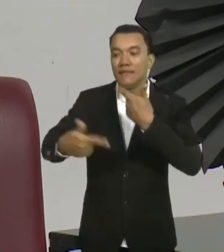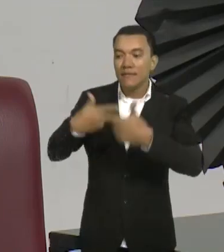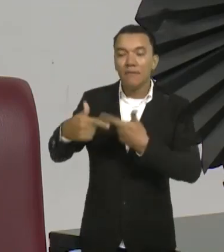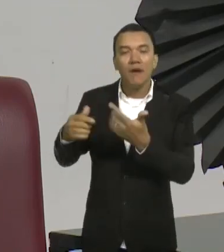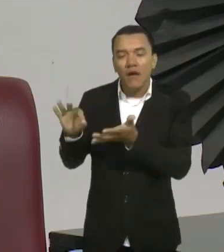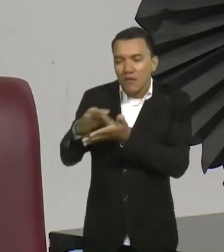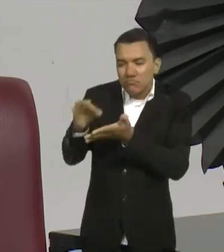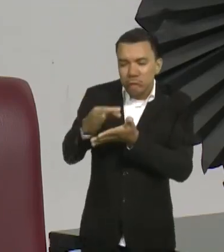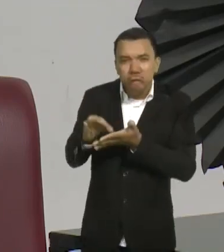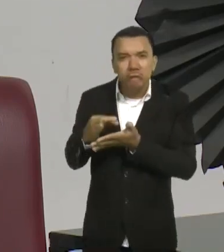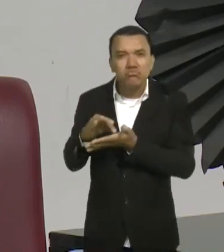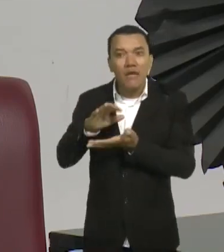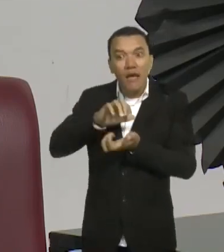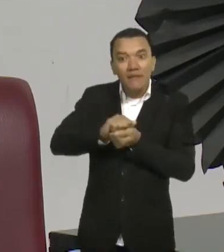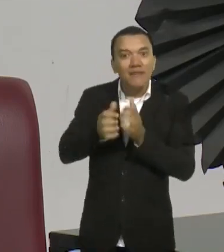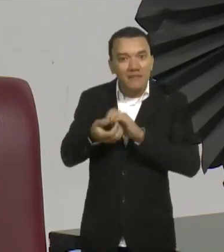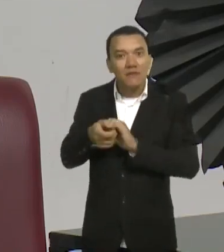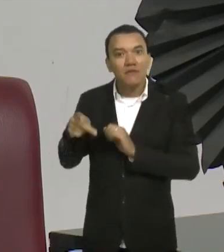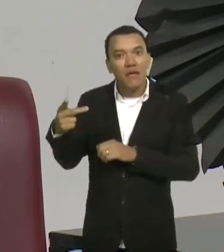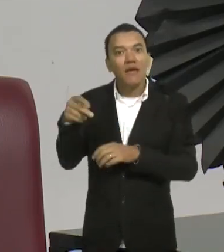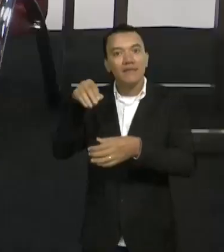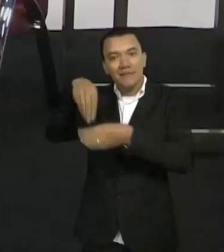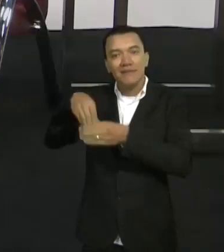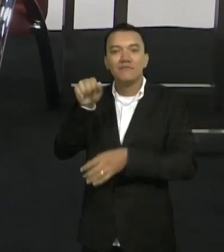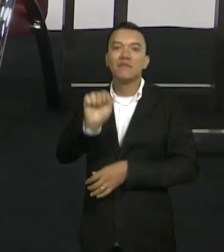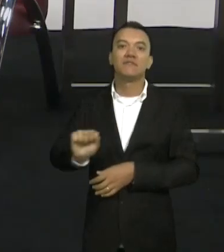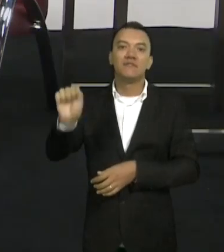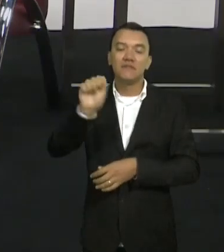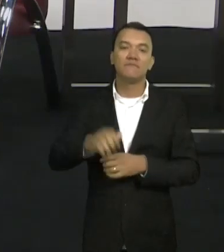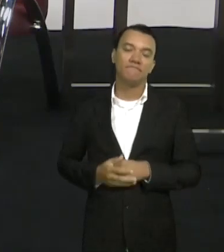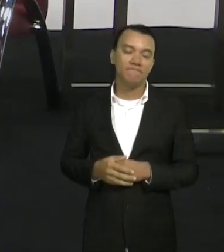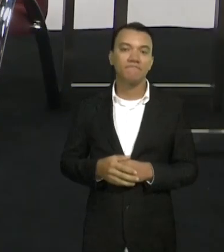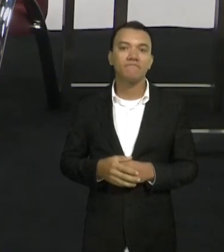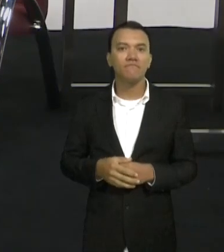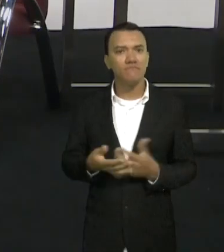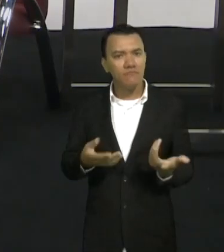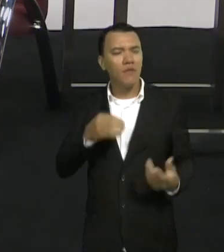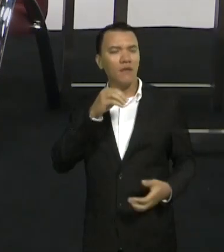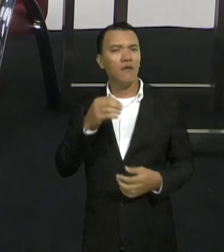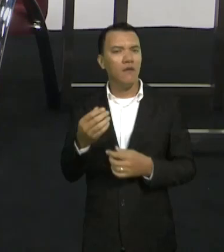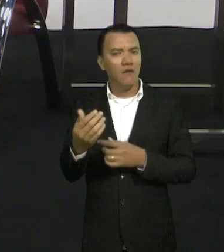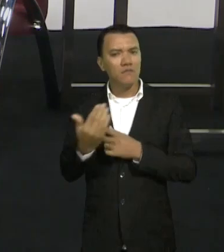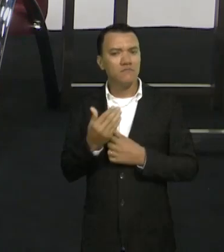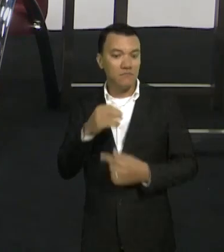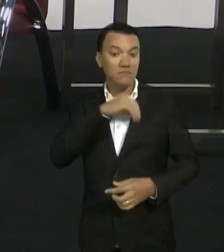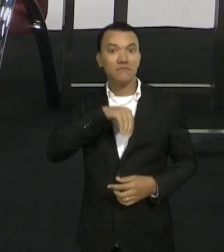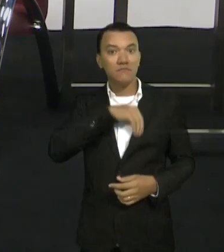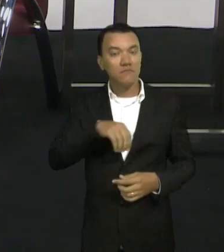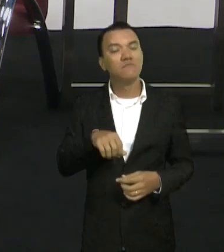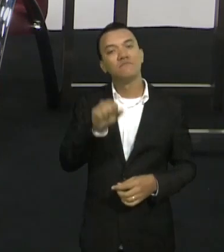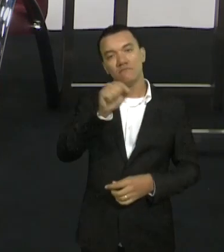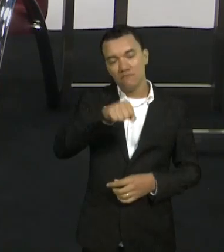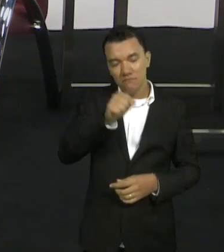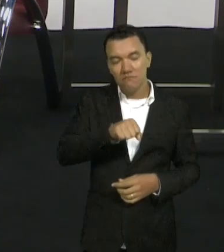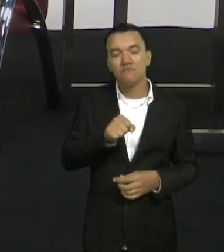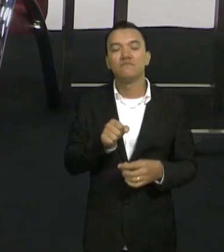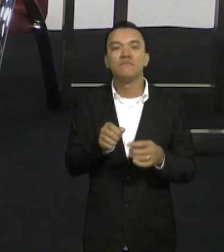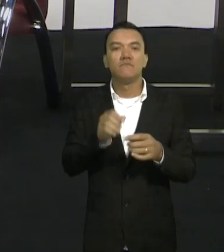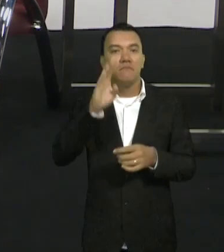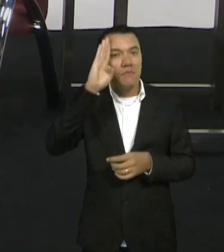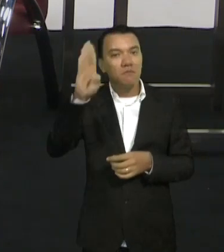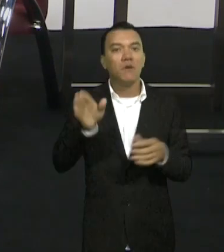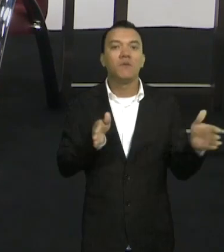nossas artesãs dentro da associação. Que gera renda, não é? Que gera uma renda, principalmente nesse período de São